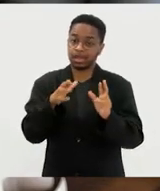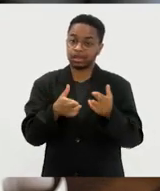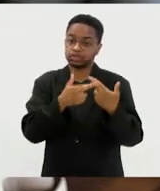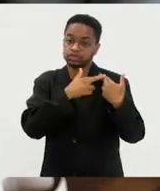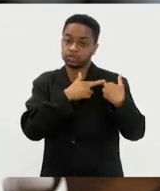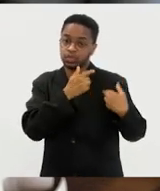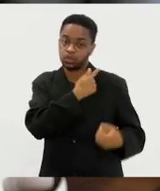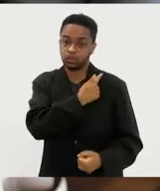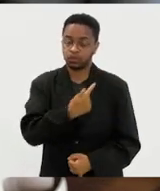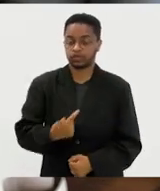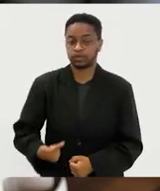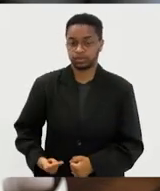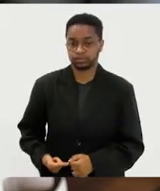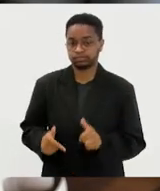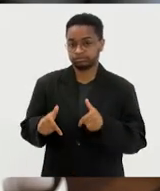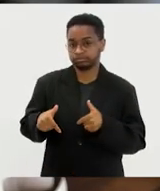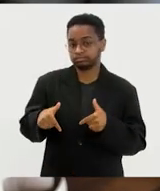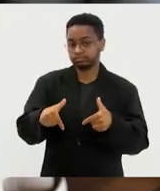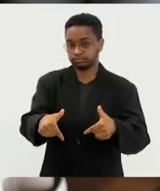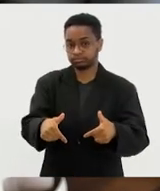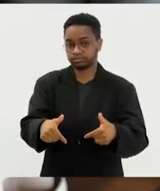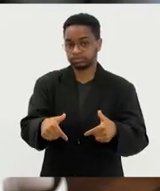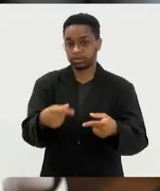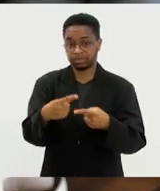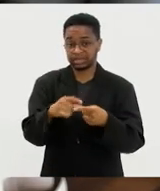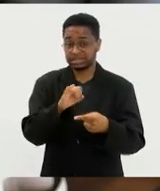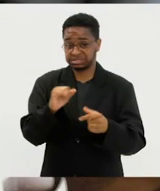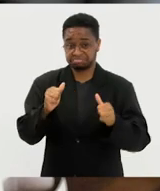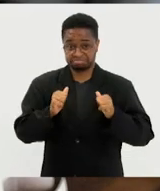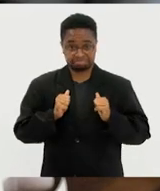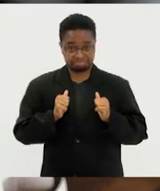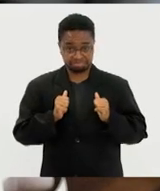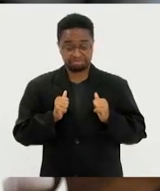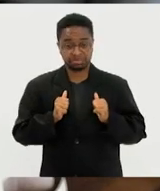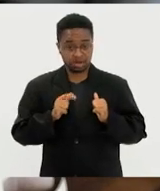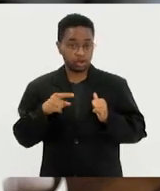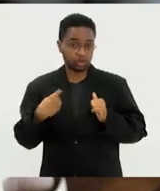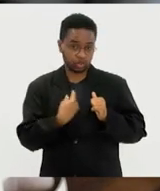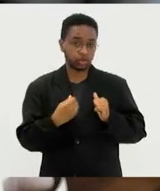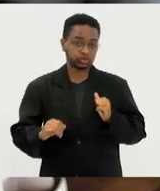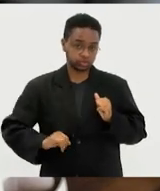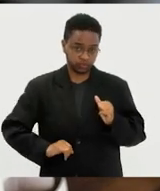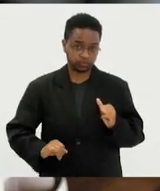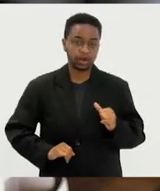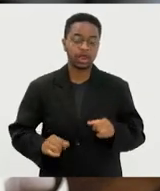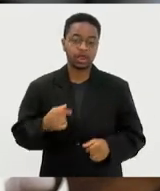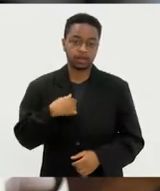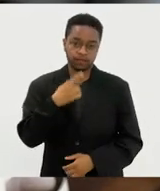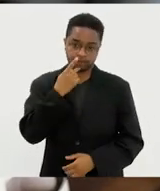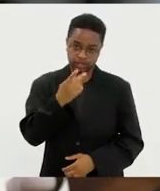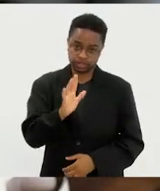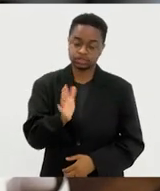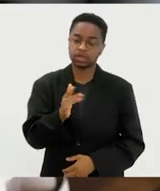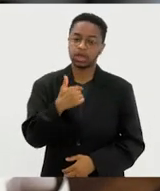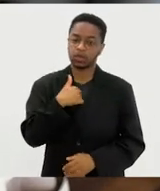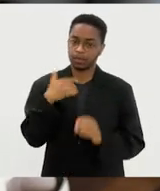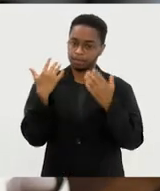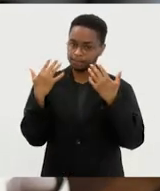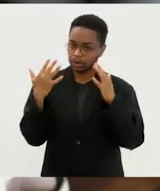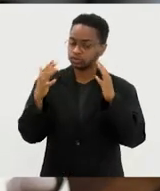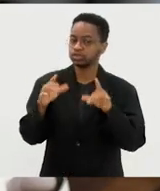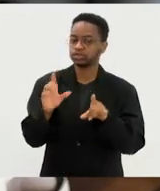governador entrar nesse jogo, senão ele não vai resolver. Recentemente, eu já dei loas, aplaudi,